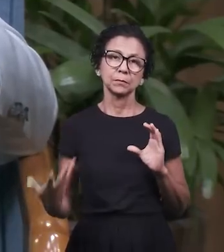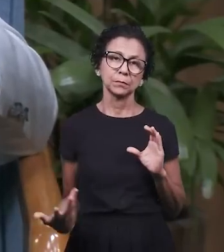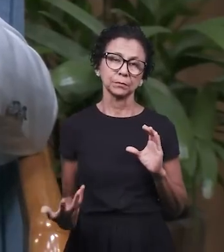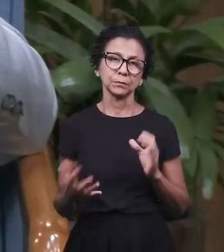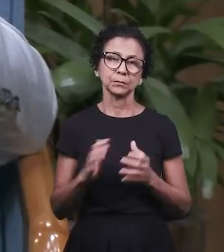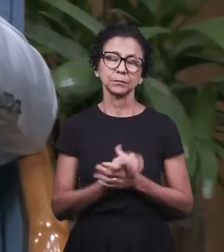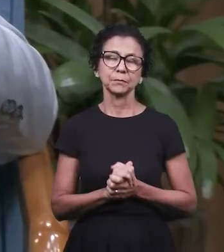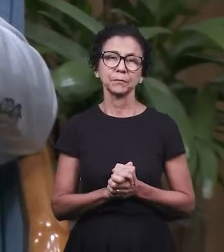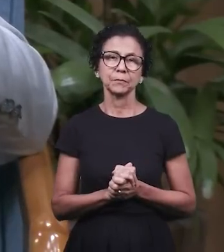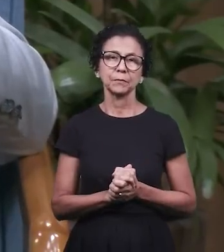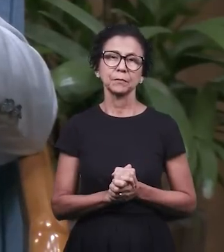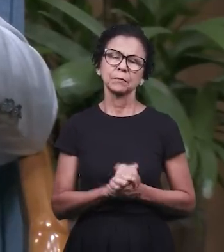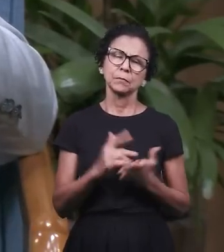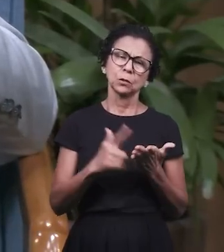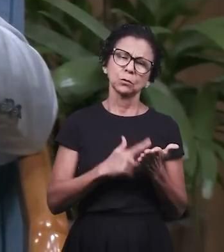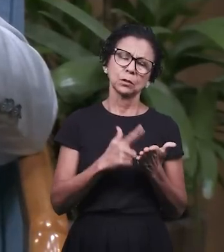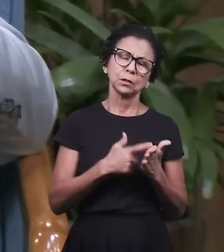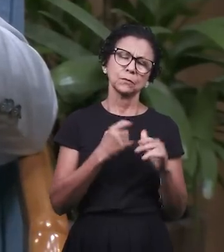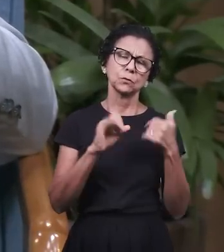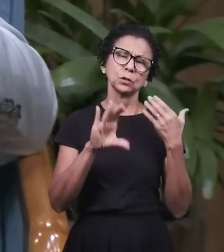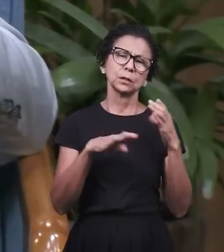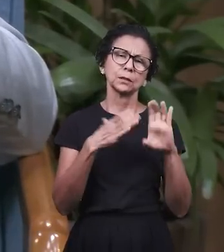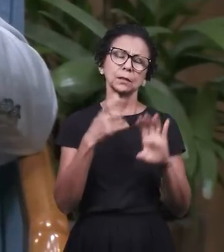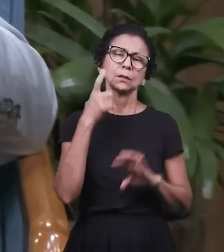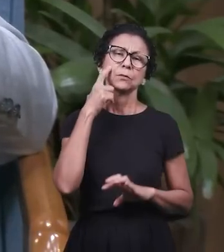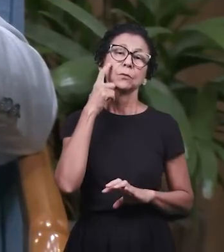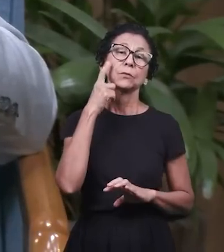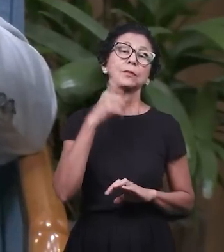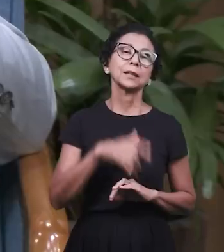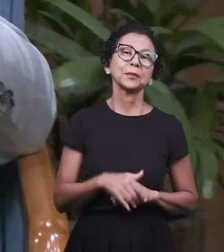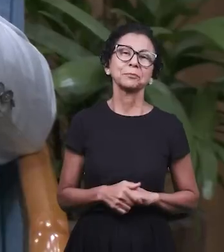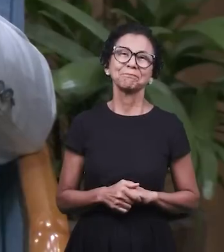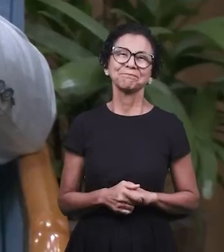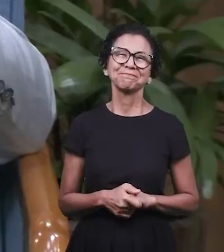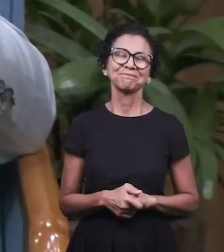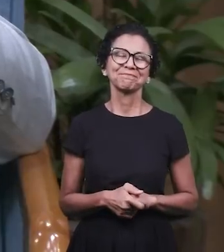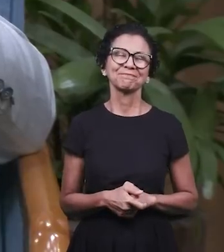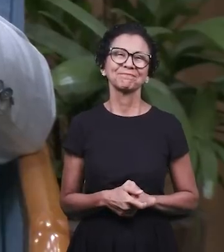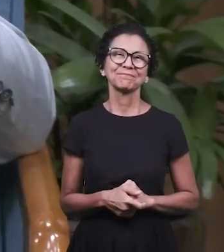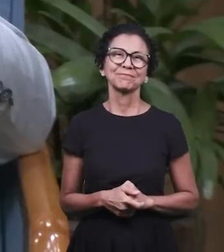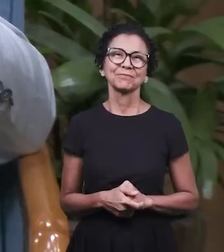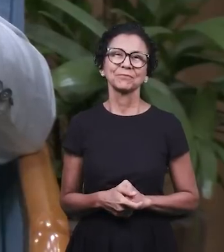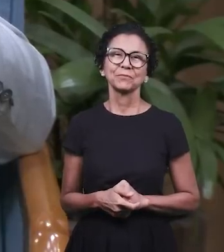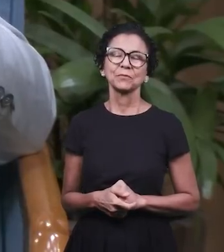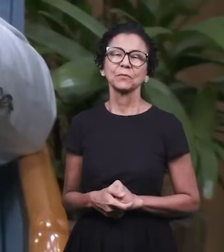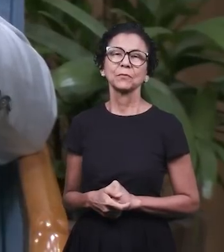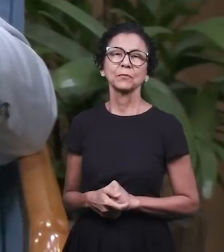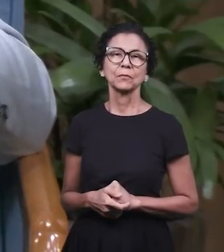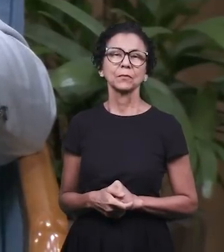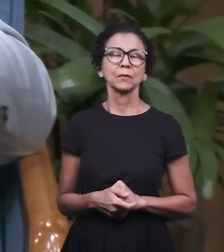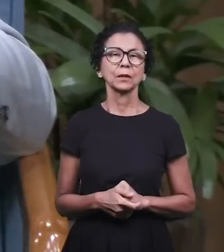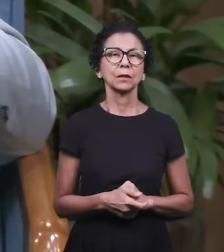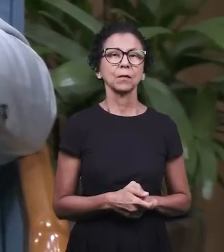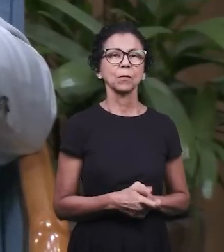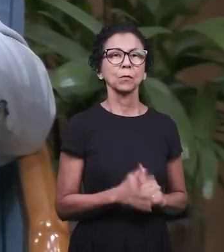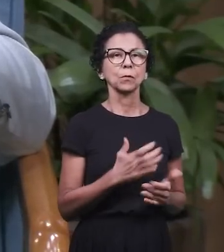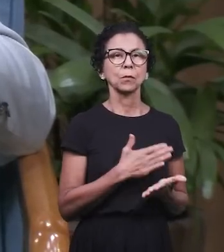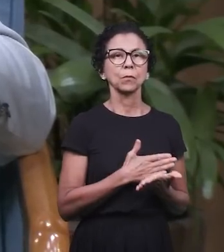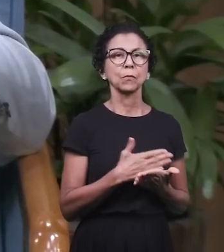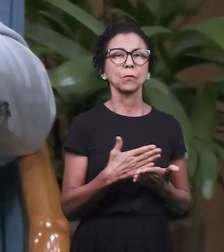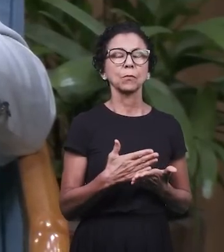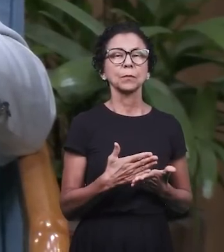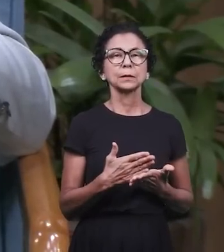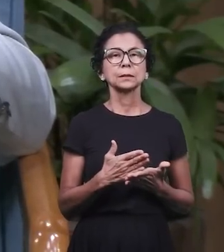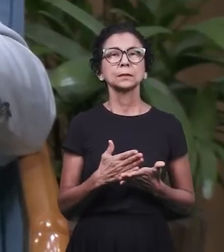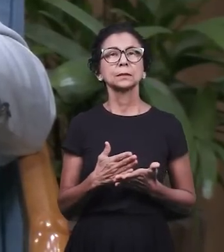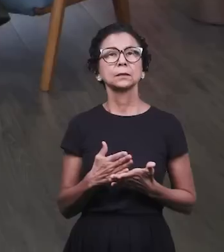livro de Cantares, quais as características que a igreja fiel tem e que a gente vai trazer isso para você agora. Eu vou começar já lendo